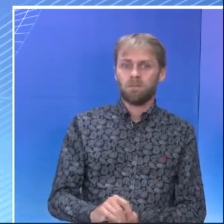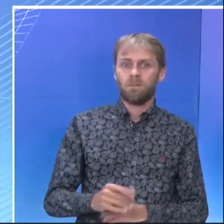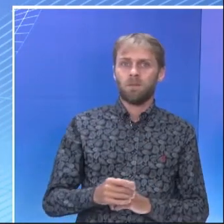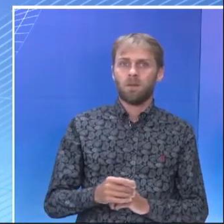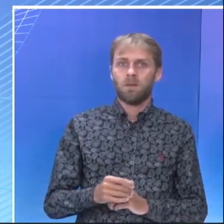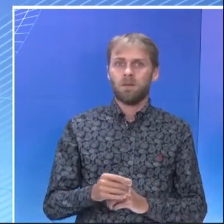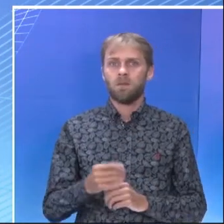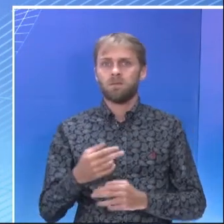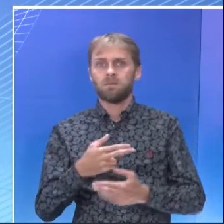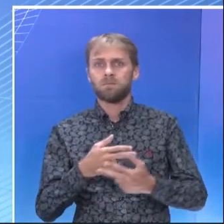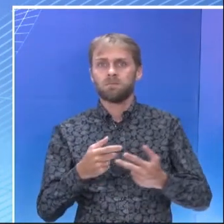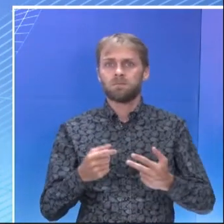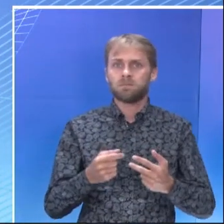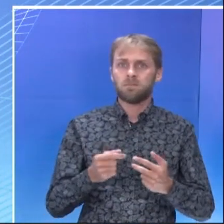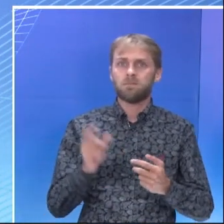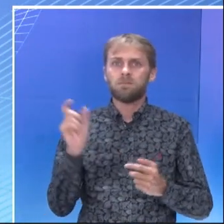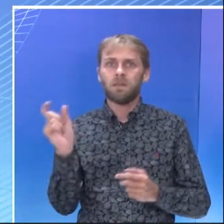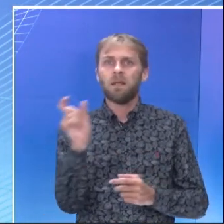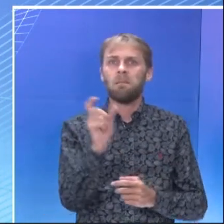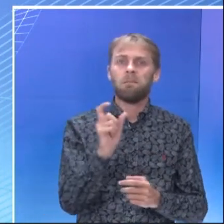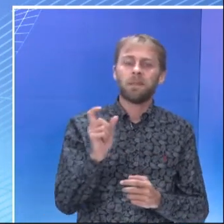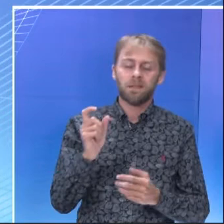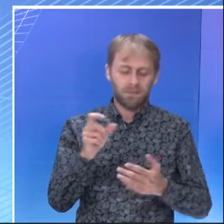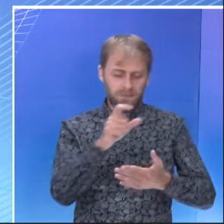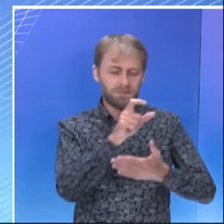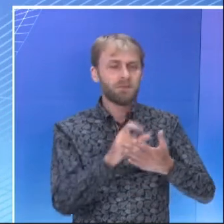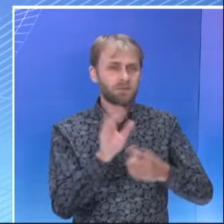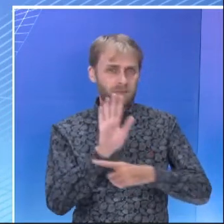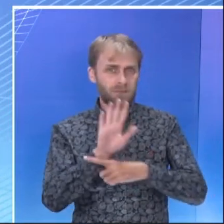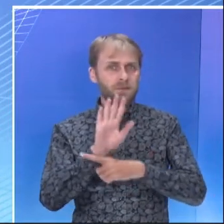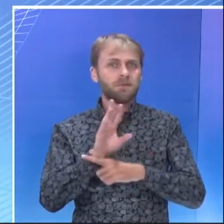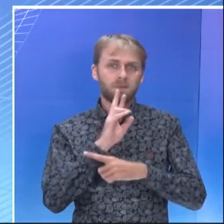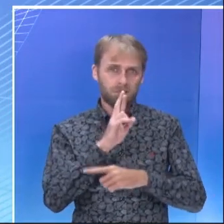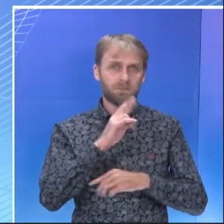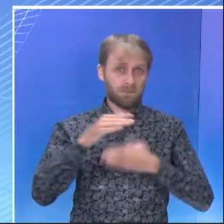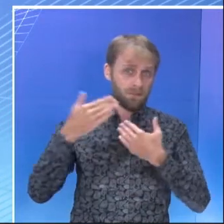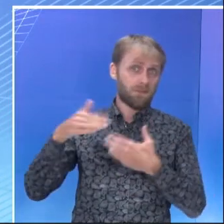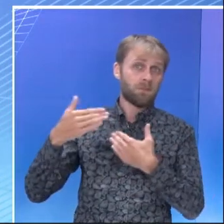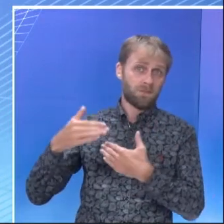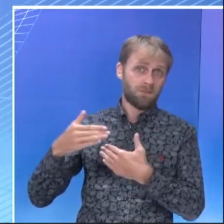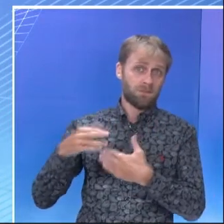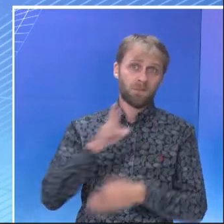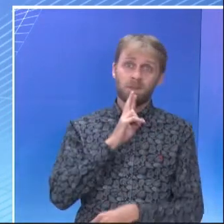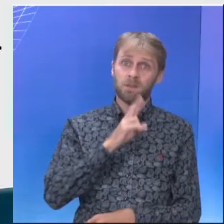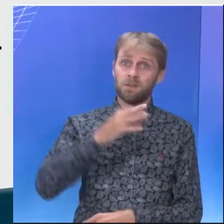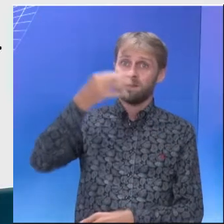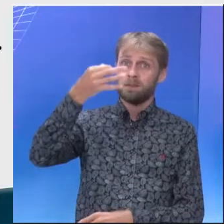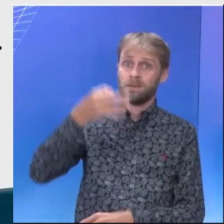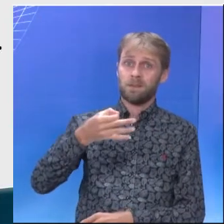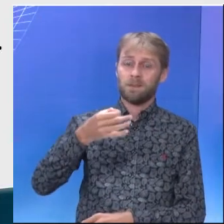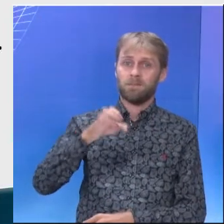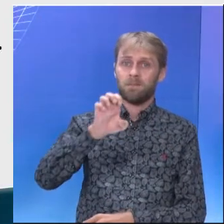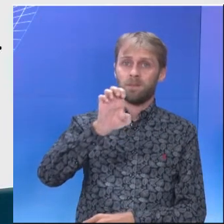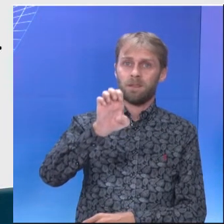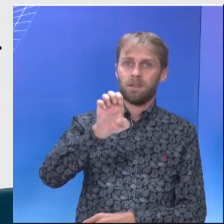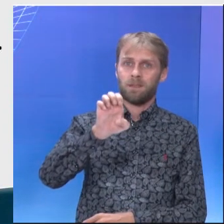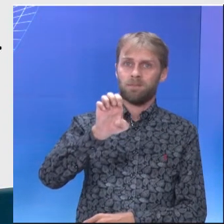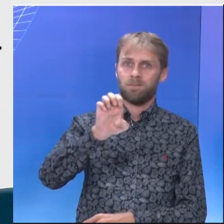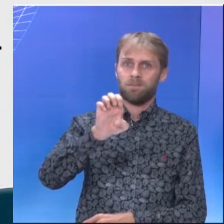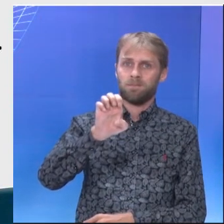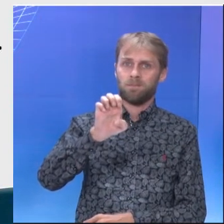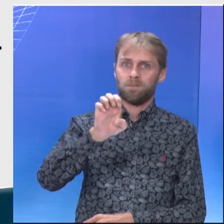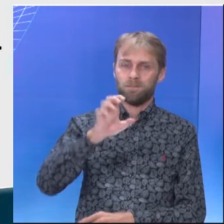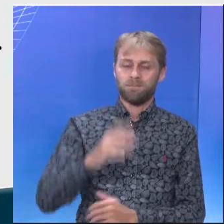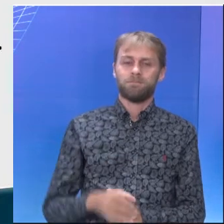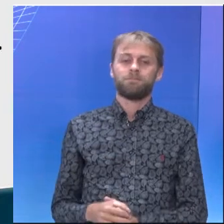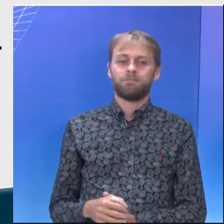pequenos detalhes que você vai notando no texto, ele te ajuda a responder a prova. Então, a alternativa correta é a letra E. É uma crítica que ela